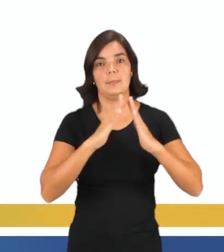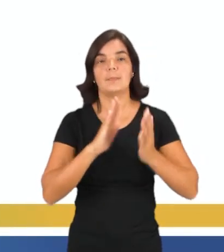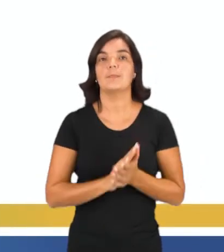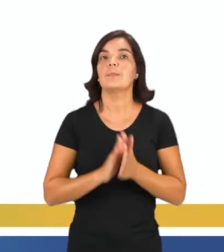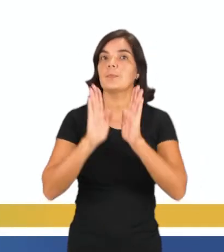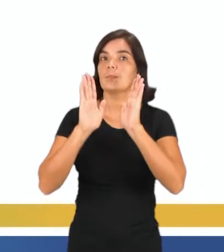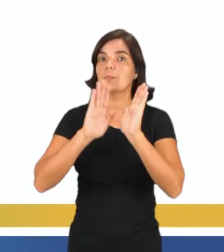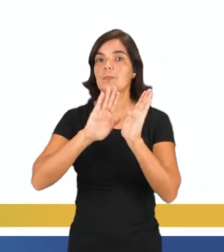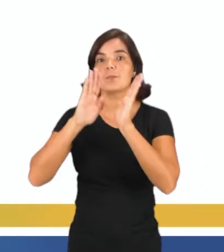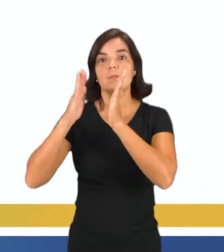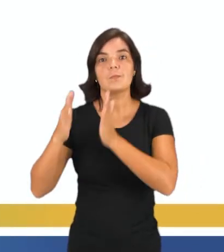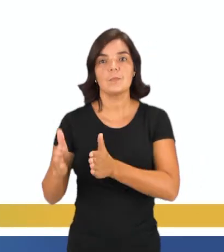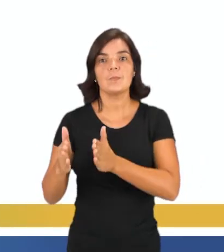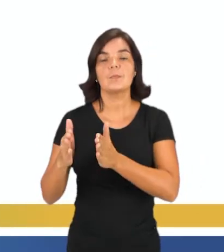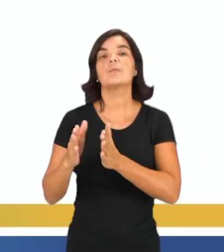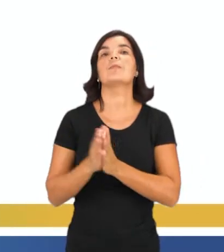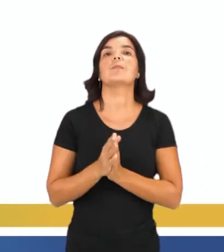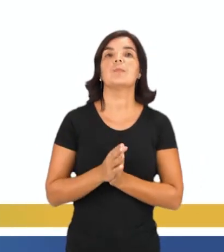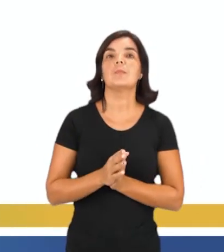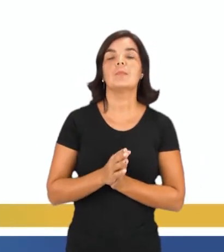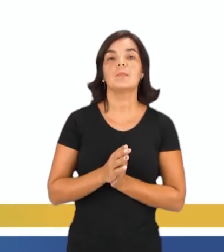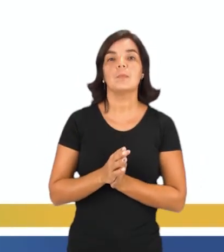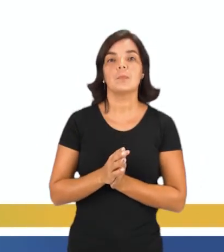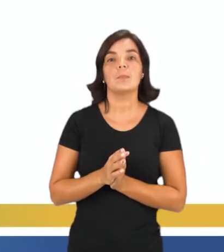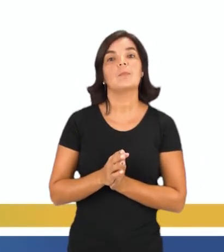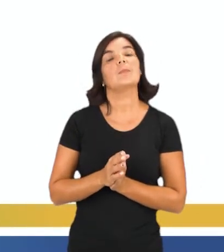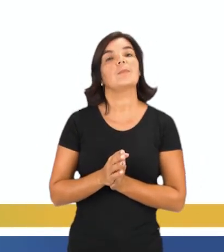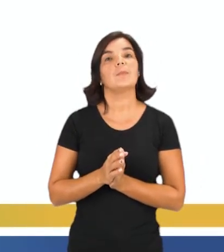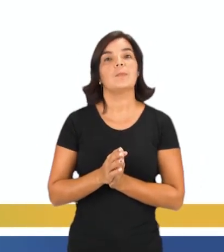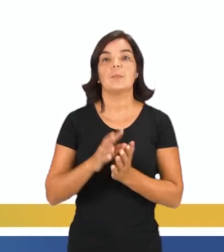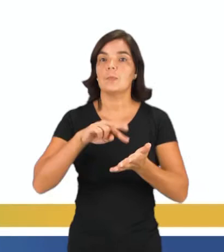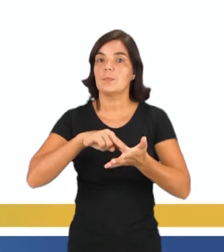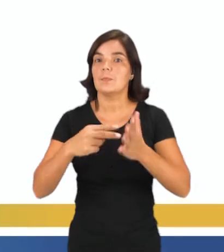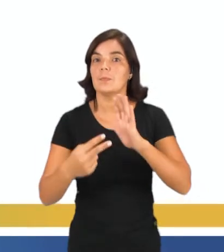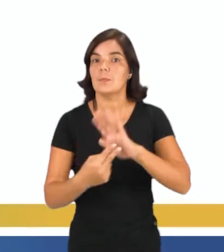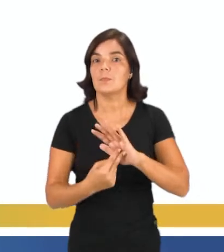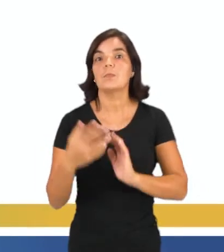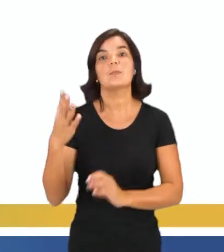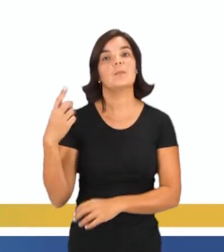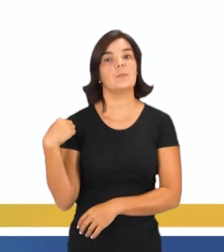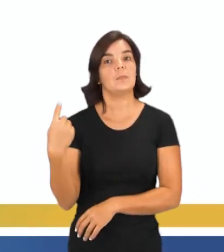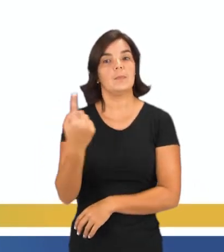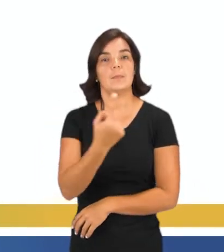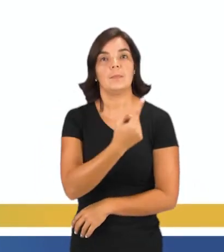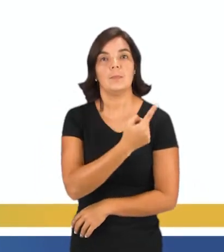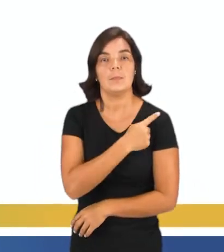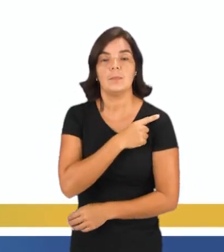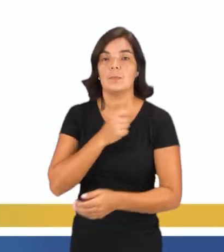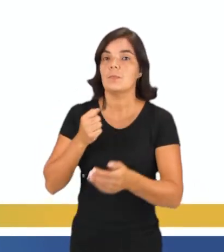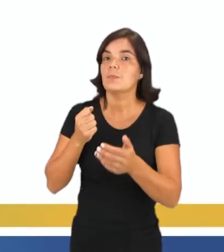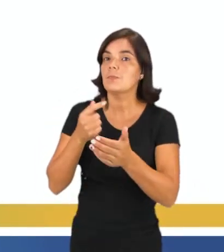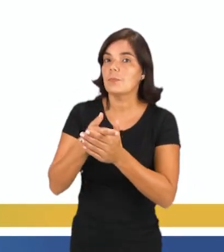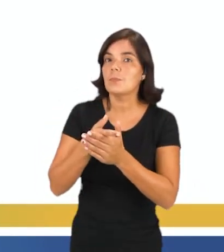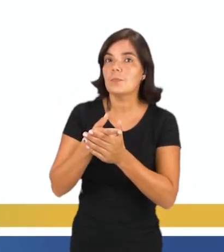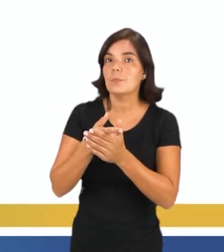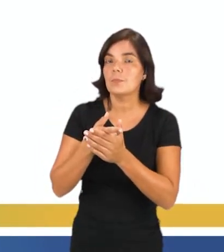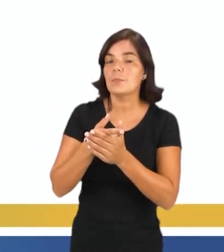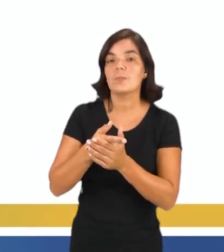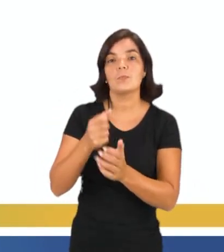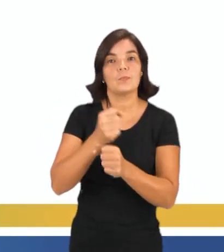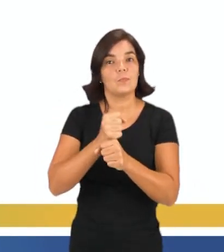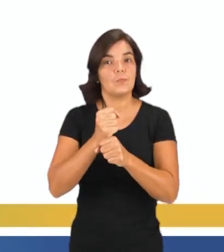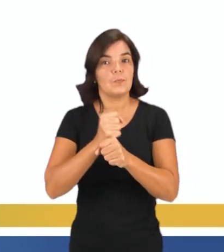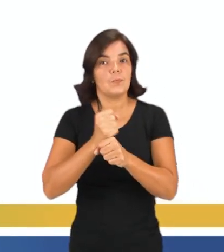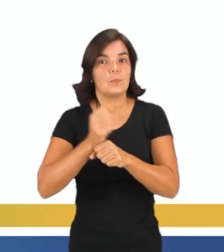Já na parte que vem a seguir, que diz la nuestra, ou seja, a nossa, foi comprada el año